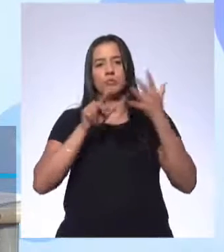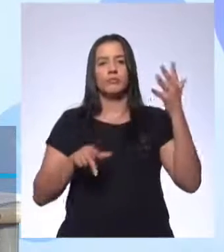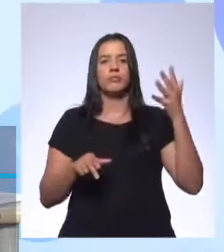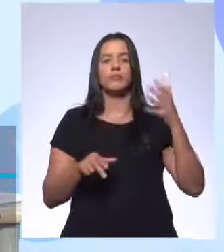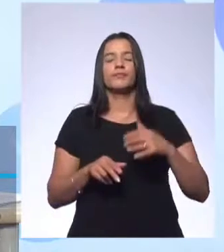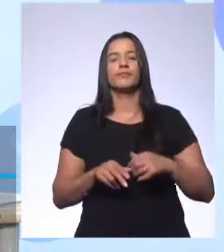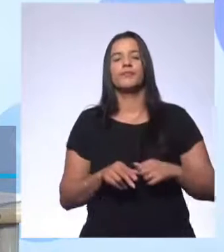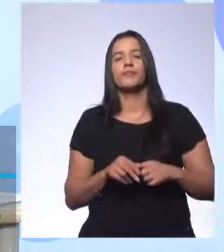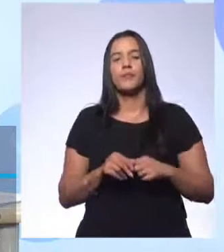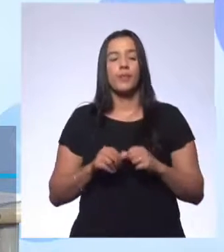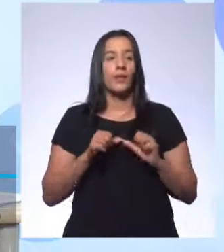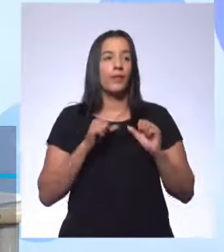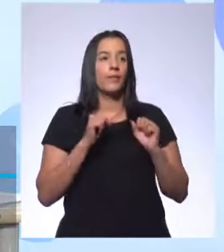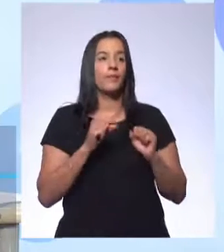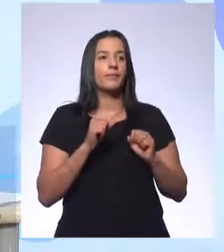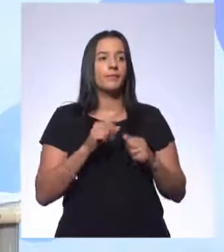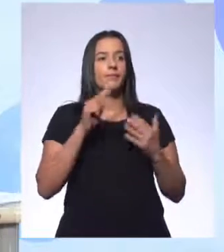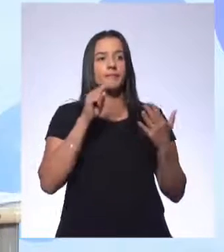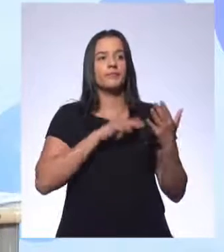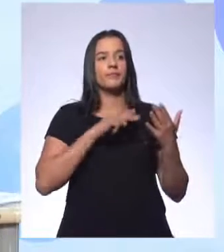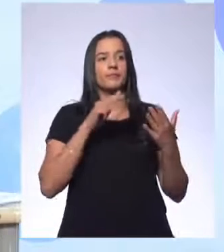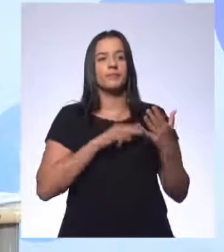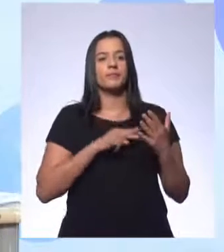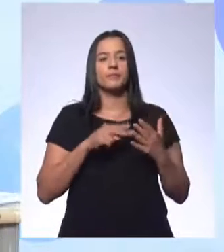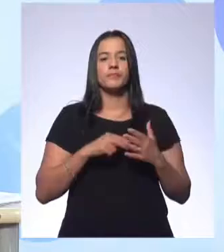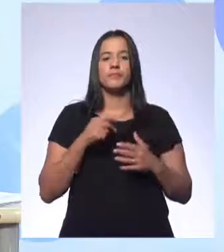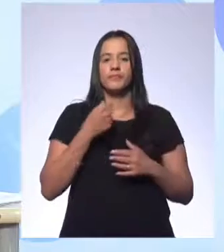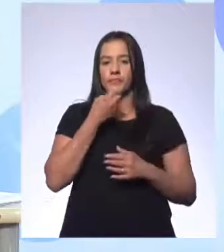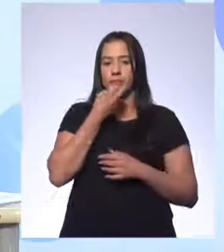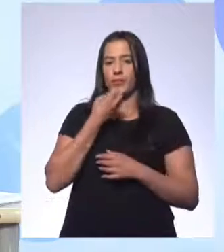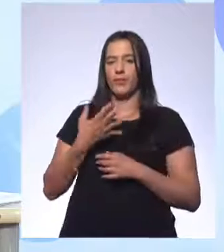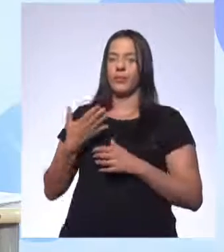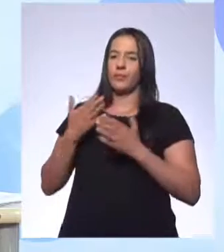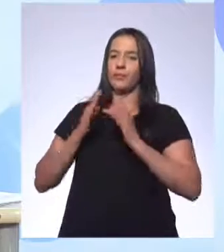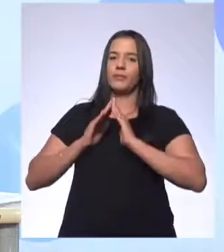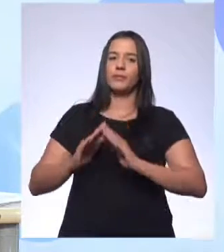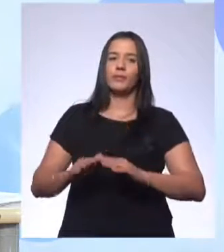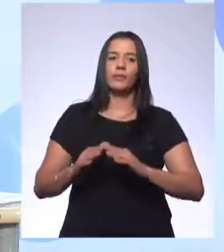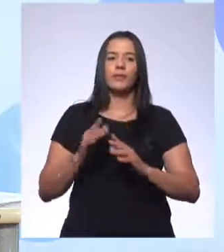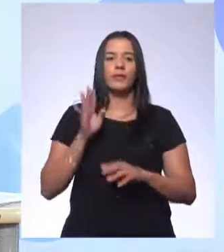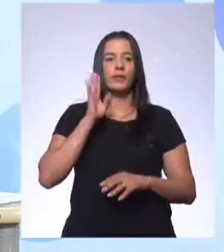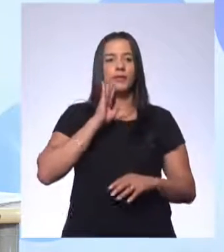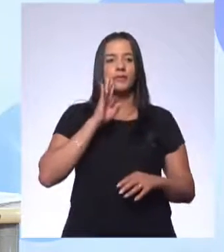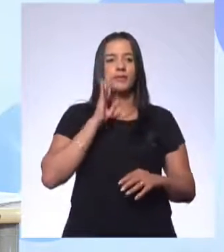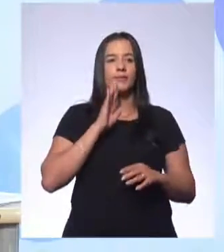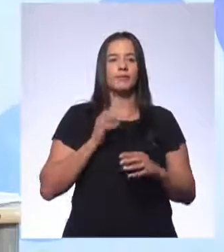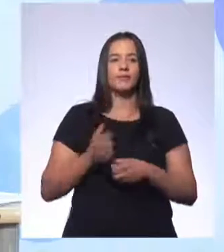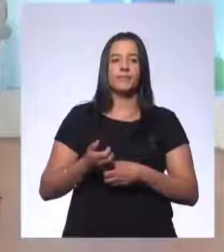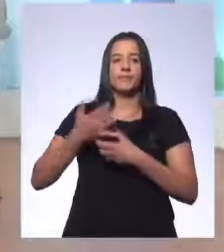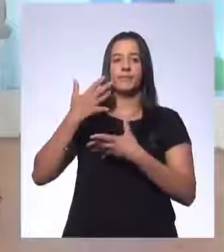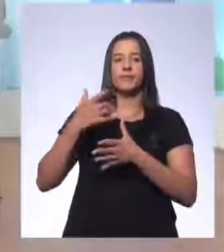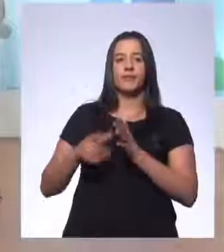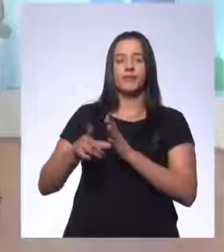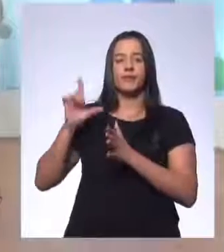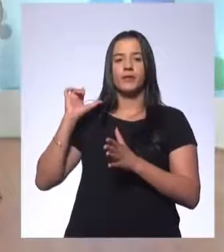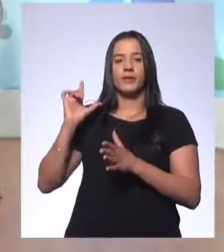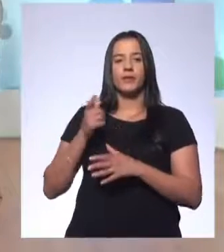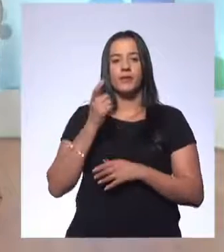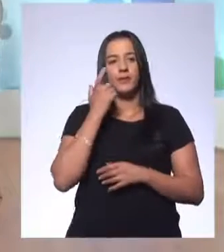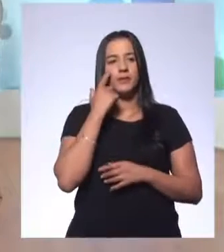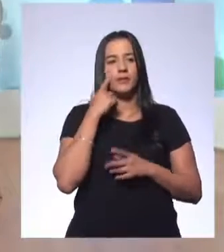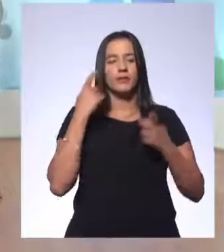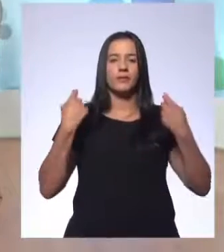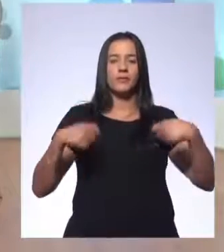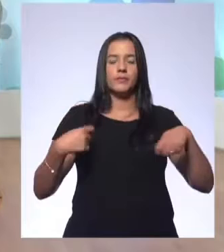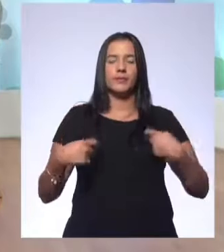Posso ler aquela do Guilherme, professor? Ficou boa aquela, eu ia pedir para você ler. Essa foi uma interação do chat anterior, mas olha que legal,